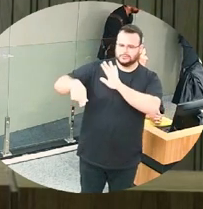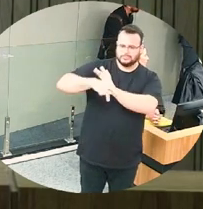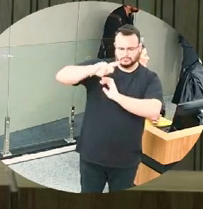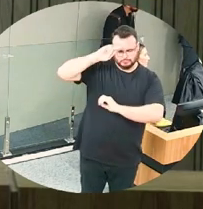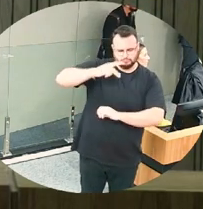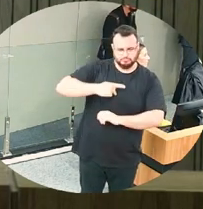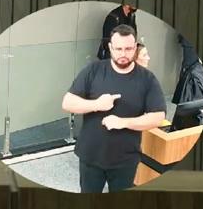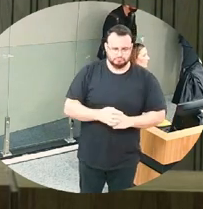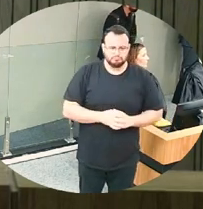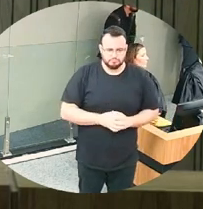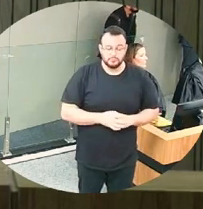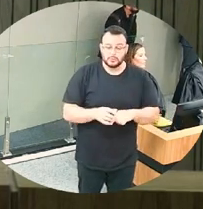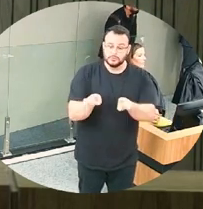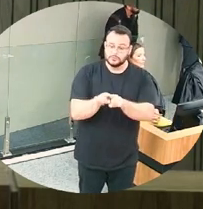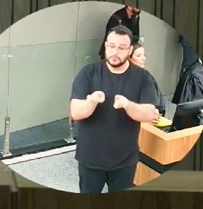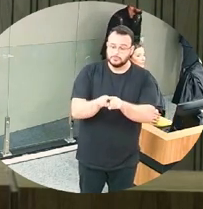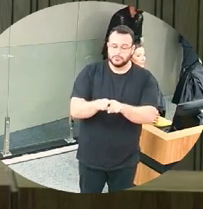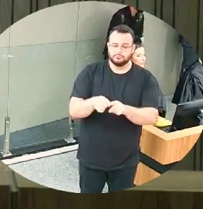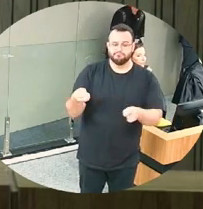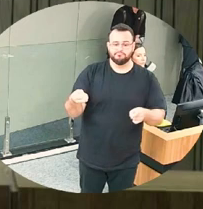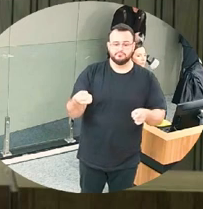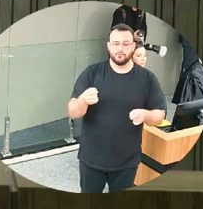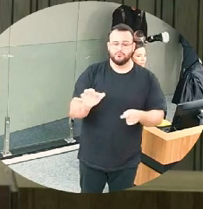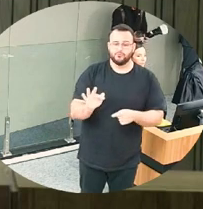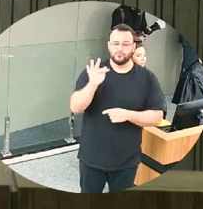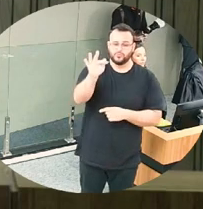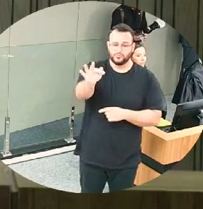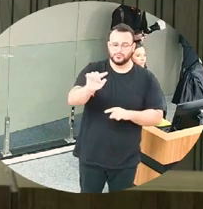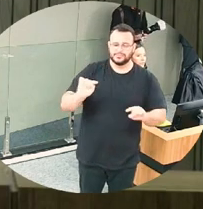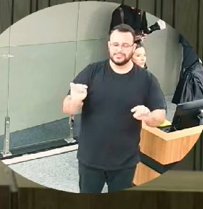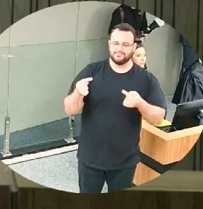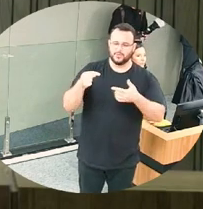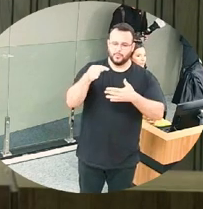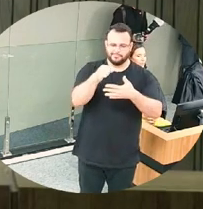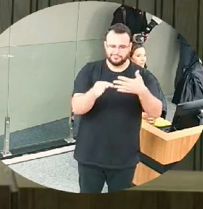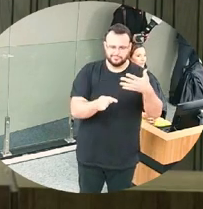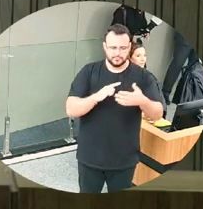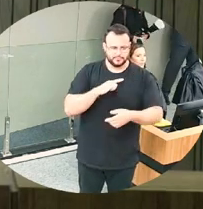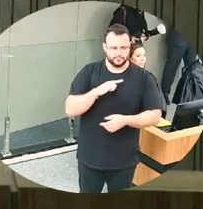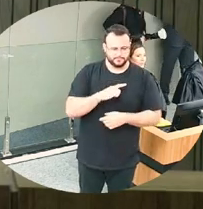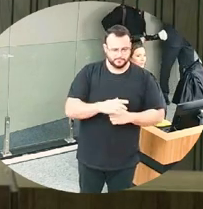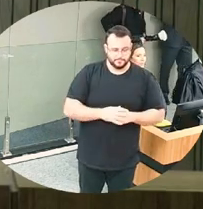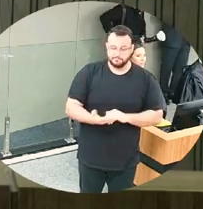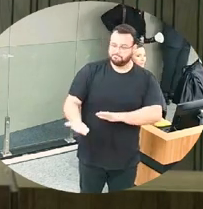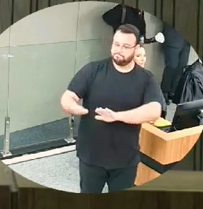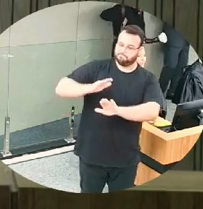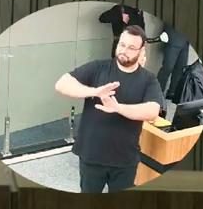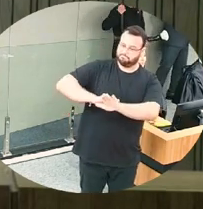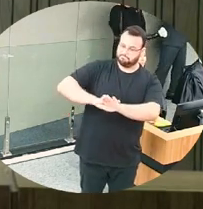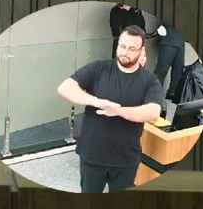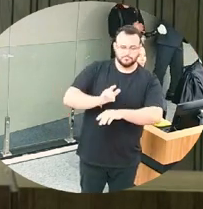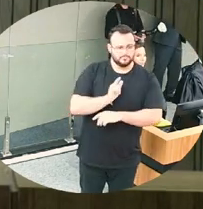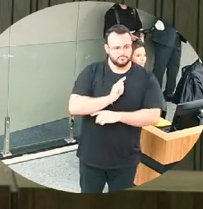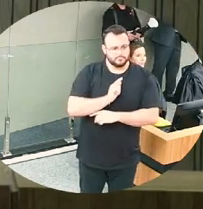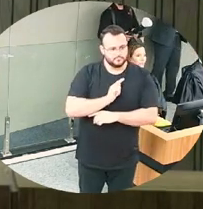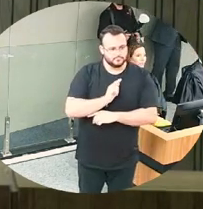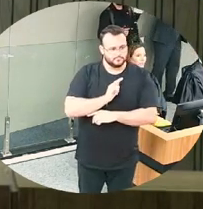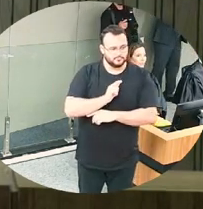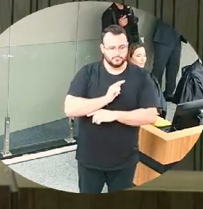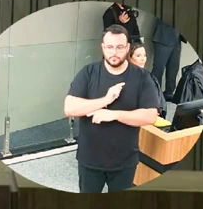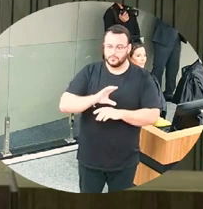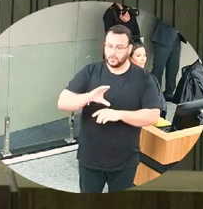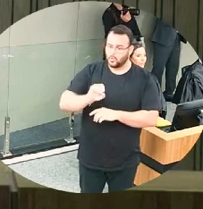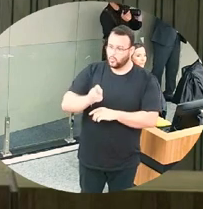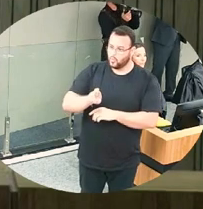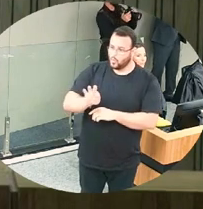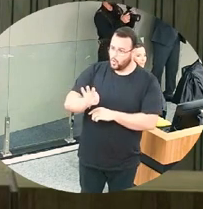e que retratam os novos palcos de distensão por outro lado A Corte ganhará